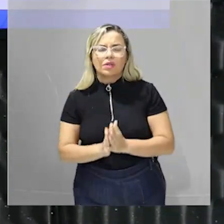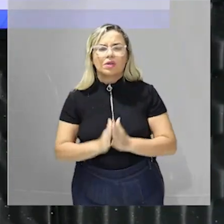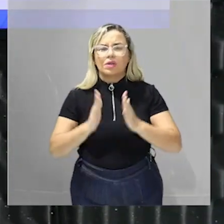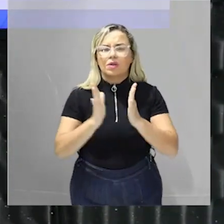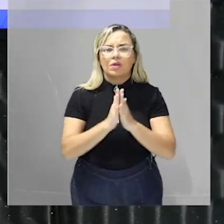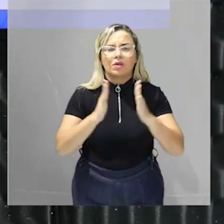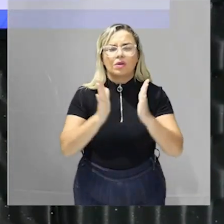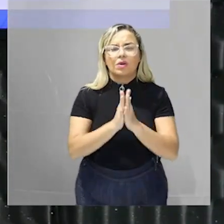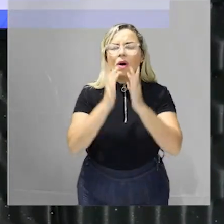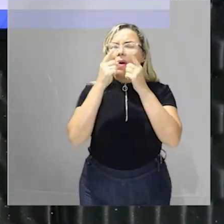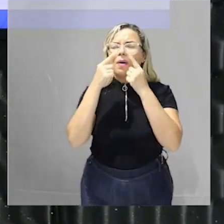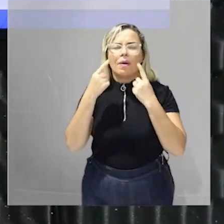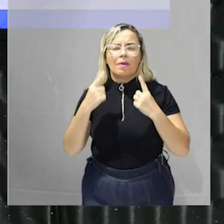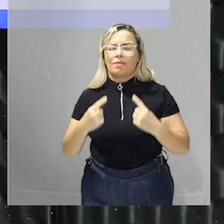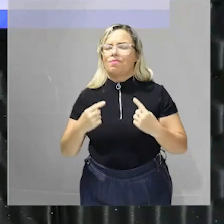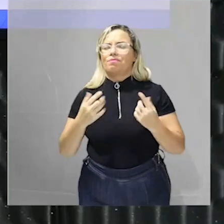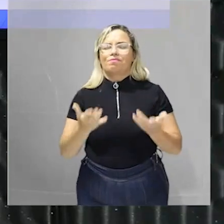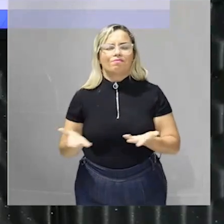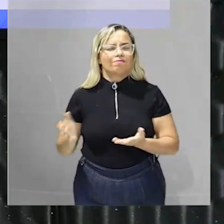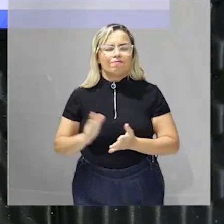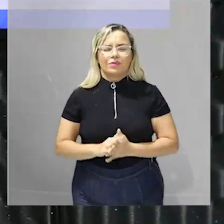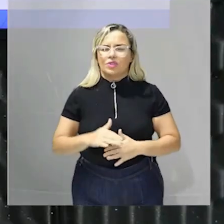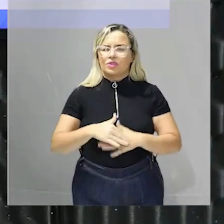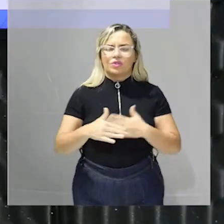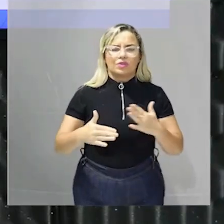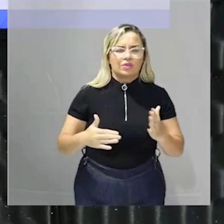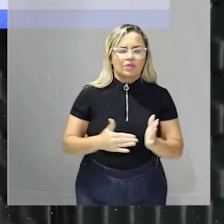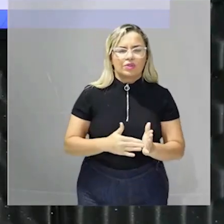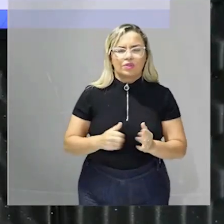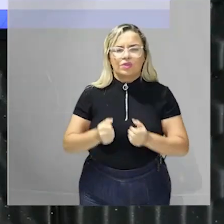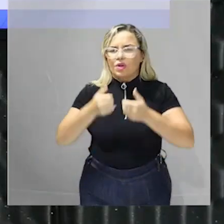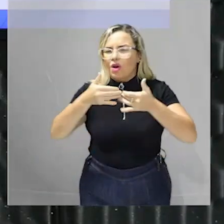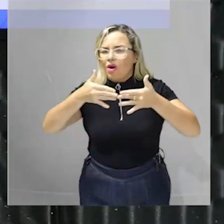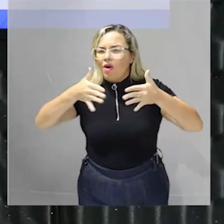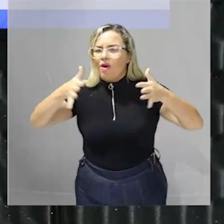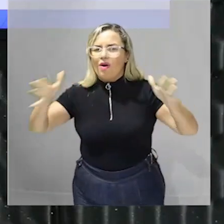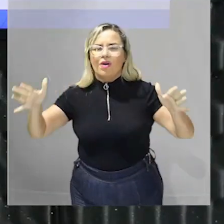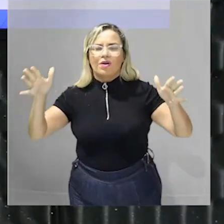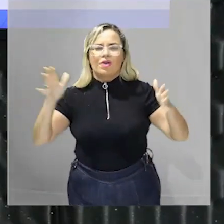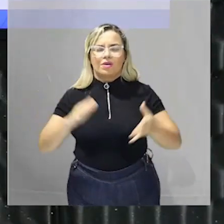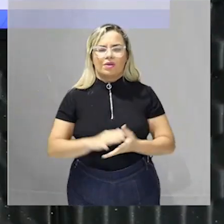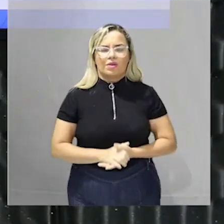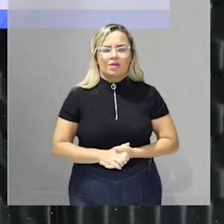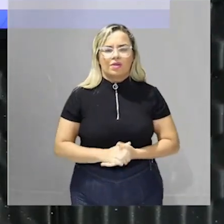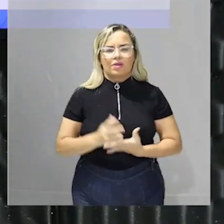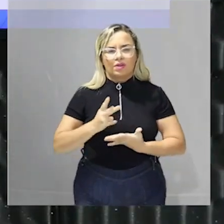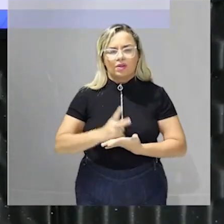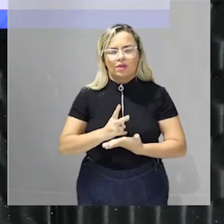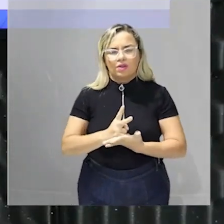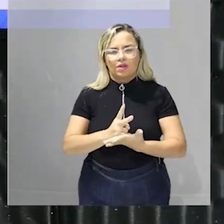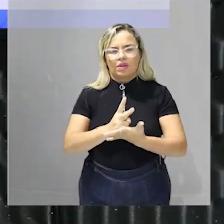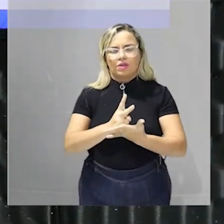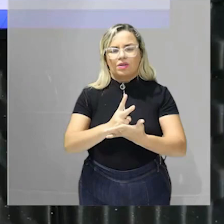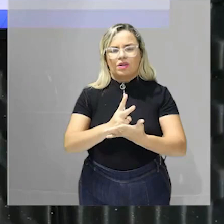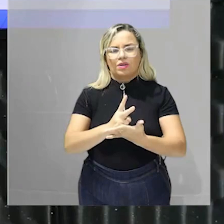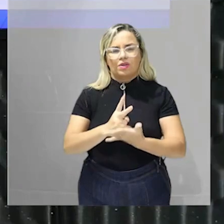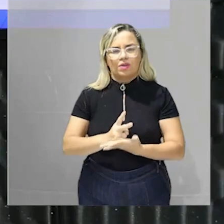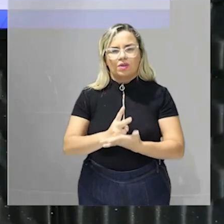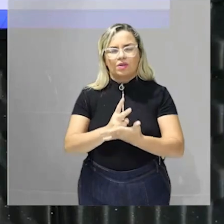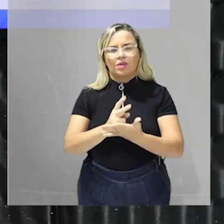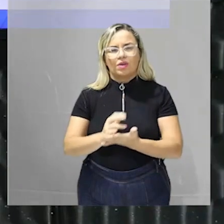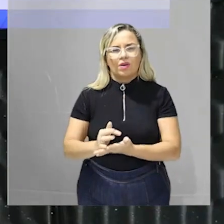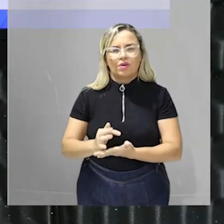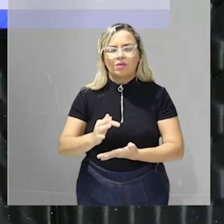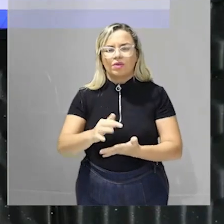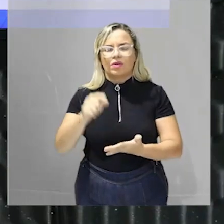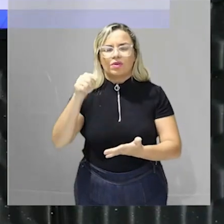com lágrimas para chorar, com rezas para rezar, com horizonte aberto, né? Que sempre está mais na frente,